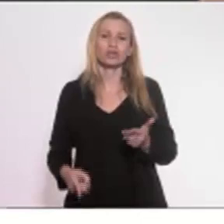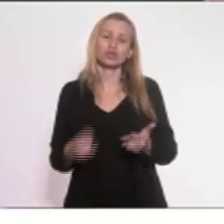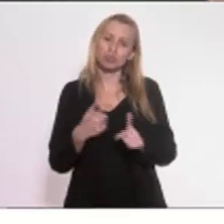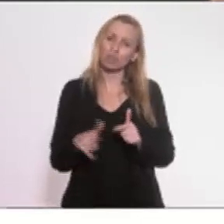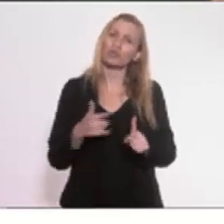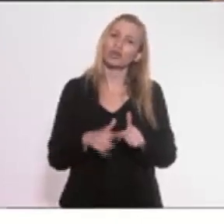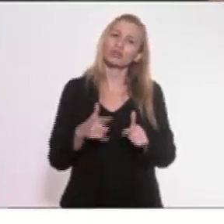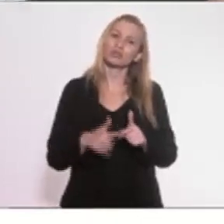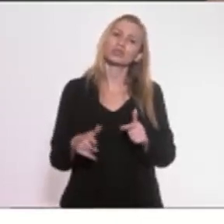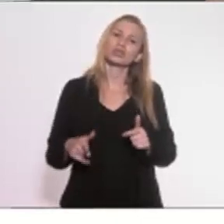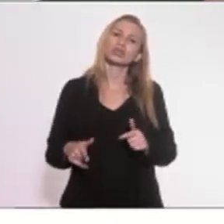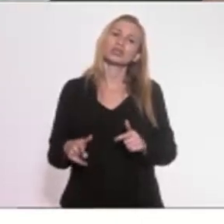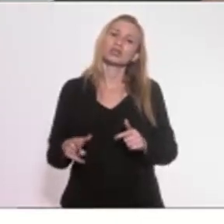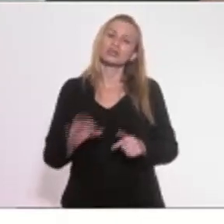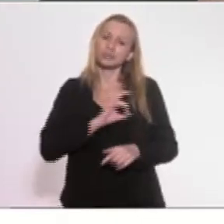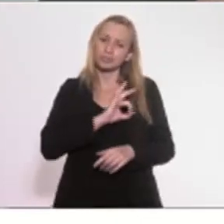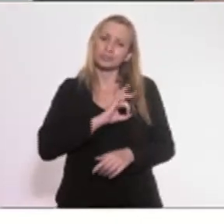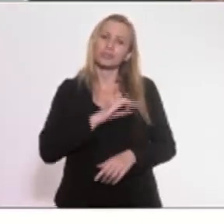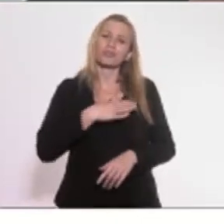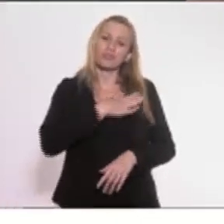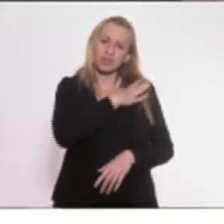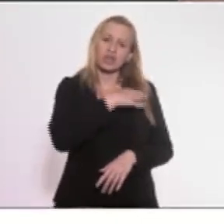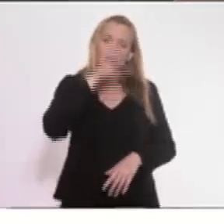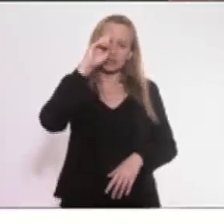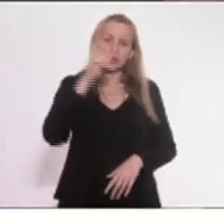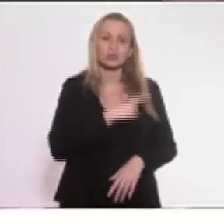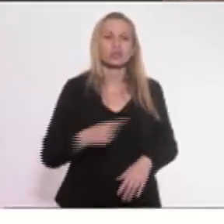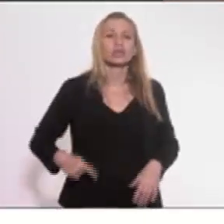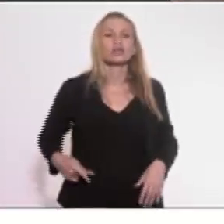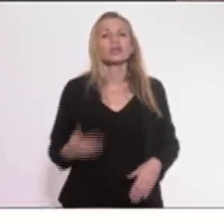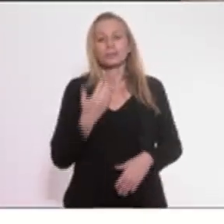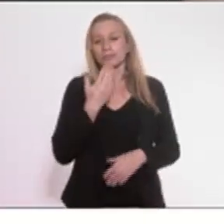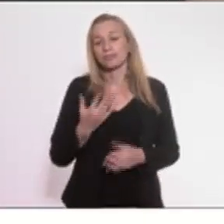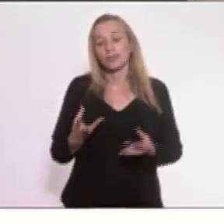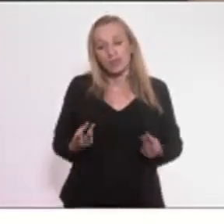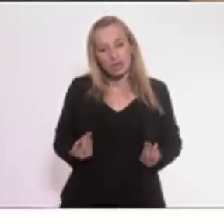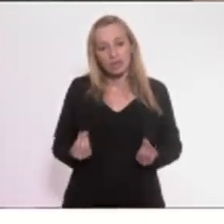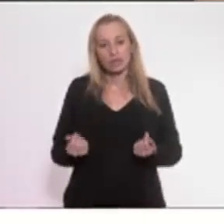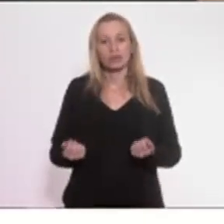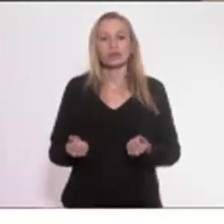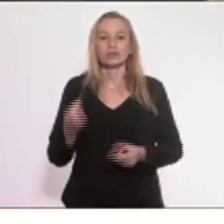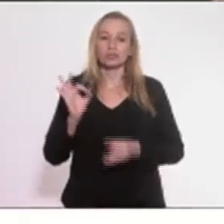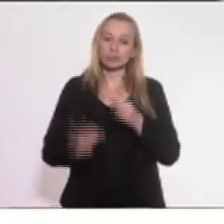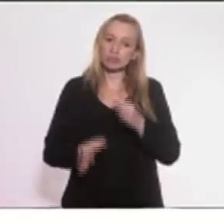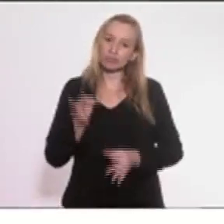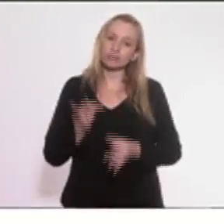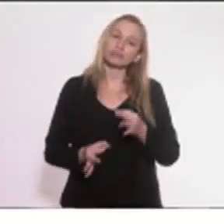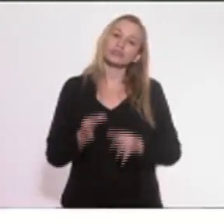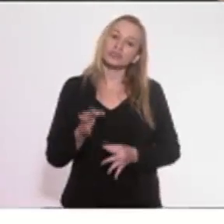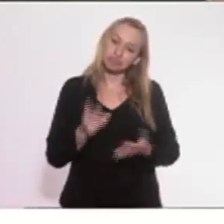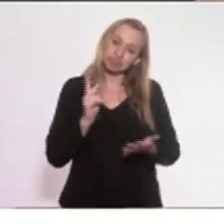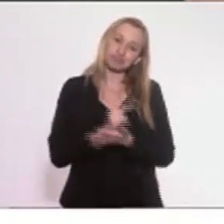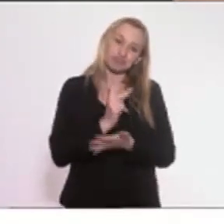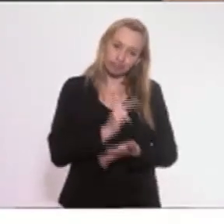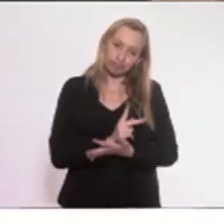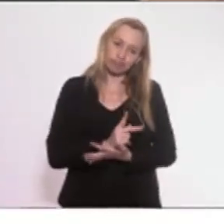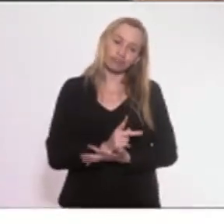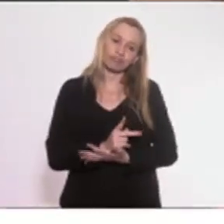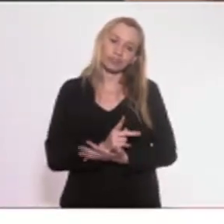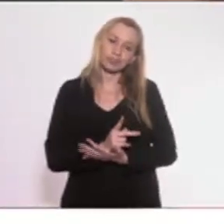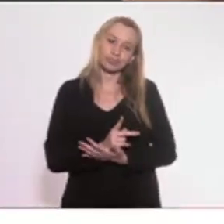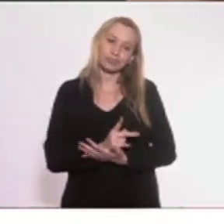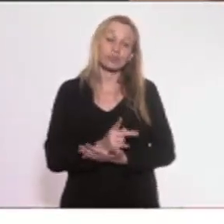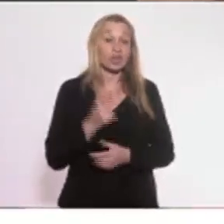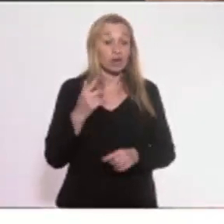segurança públicos, principalmente os policiais militares, presidente. E pedir a sensibilidade do judiciário, porque é uma covardia. Porque